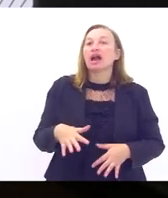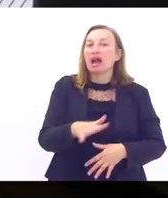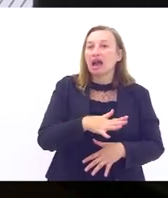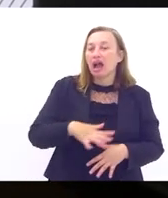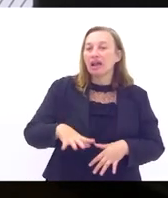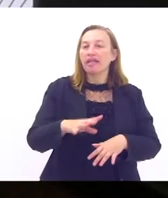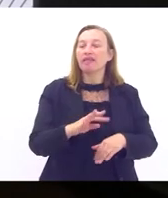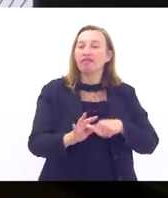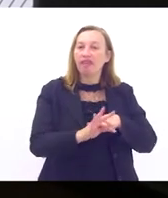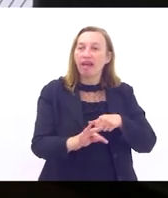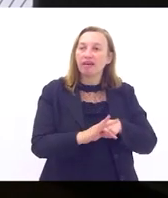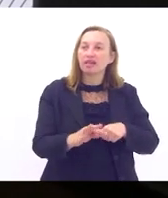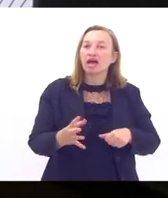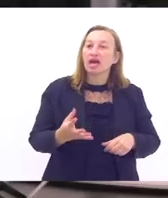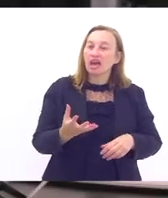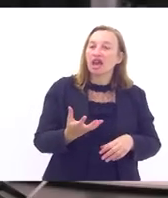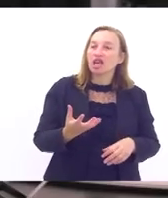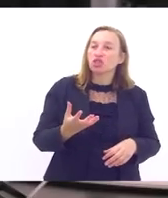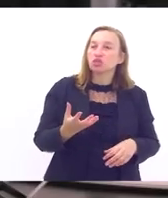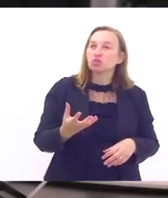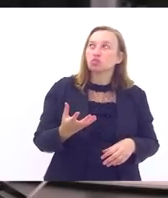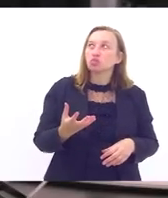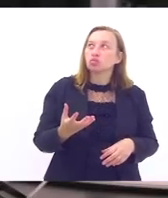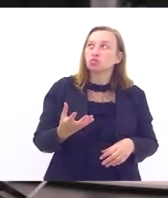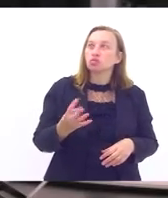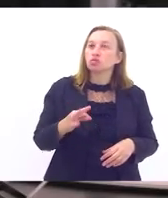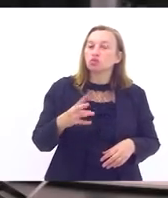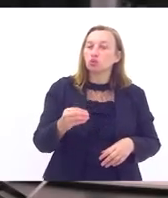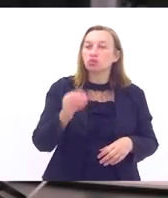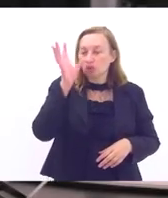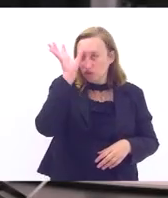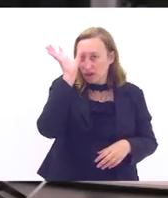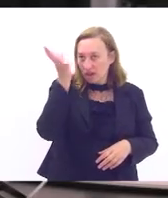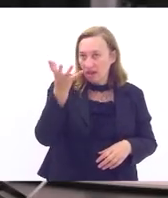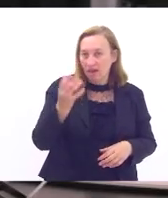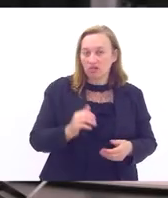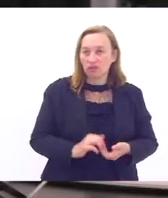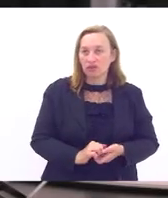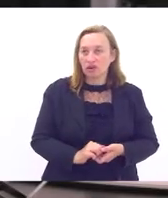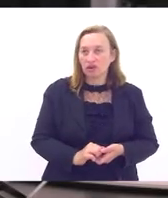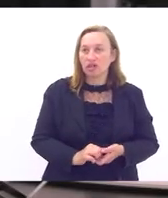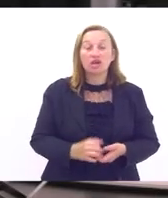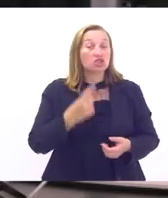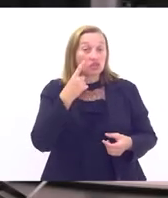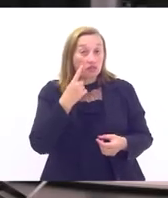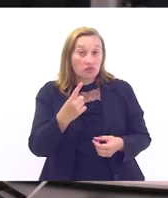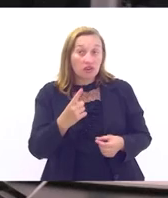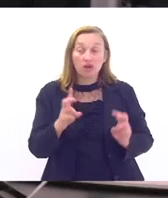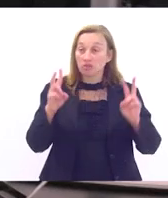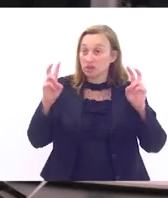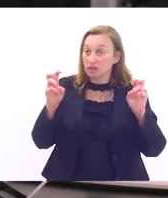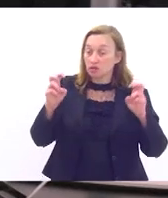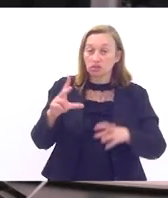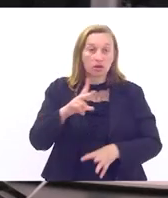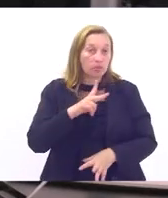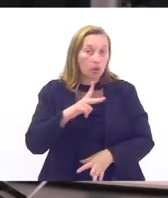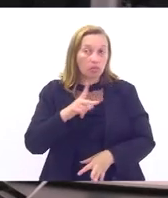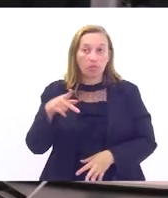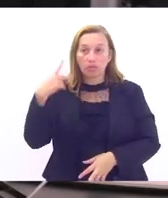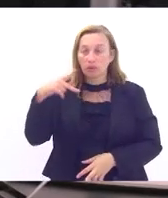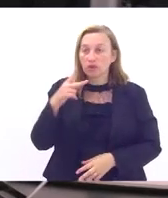técnica quer que tudo a gente consiga realizar, e a gente esbarra nas questões da própria política